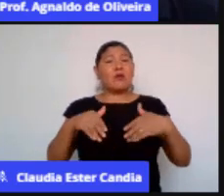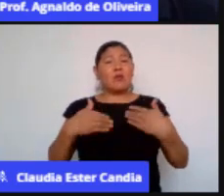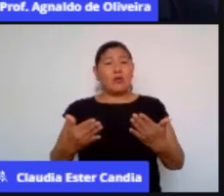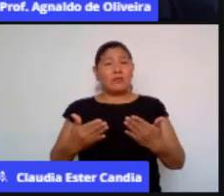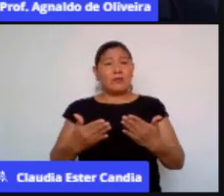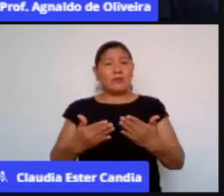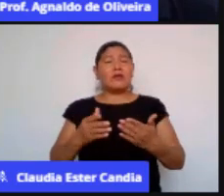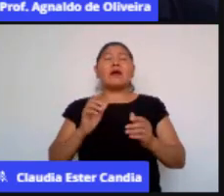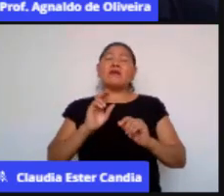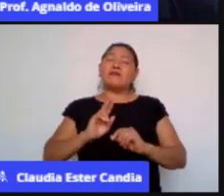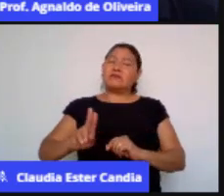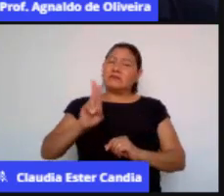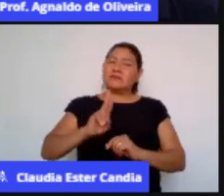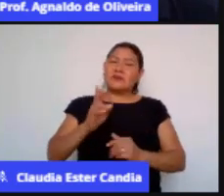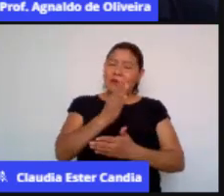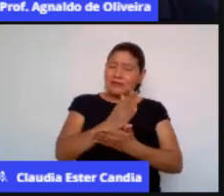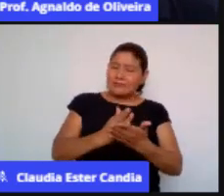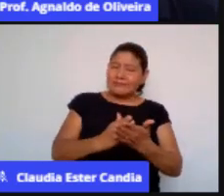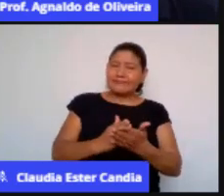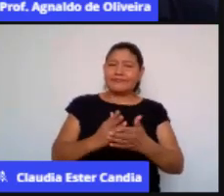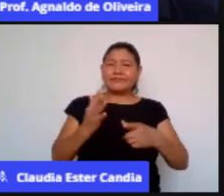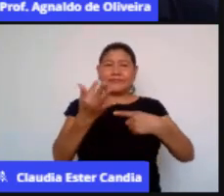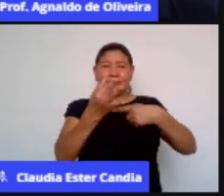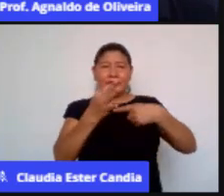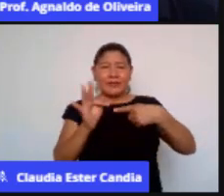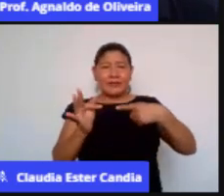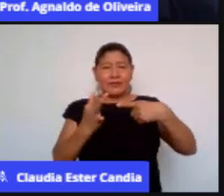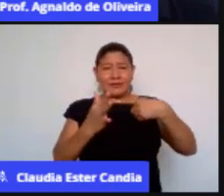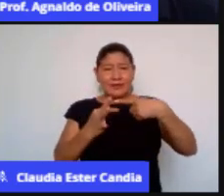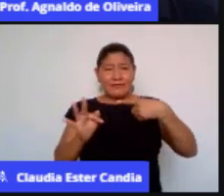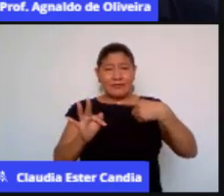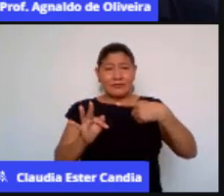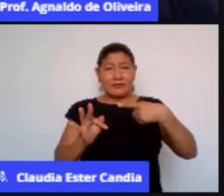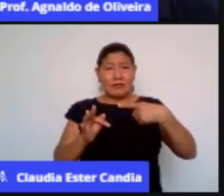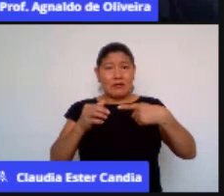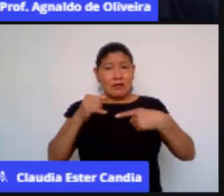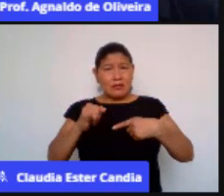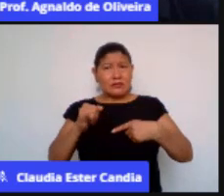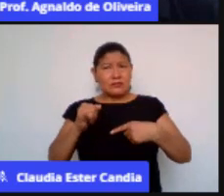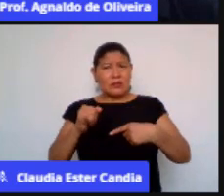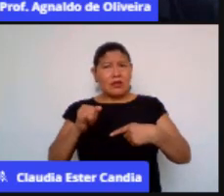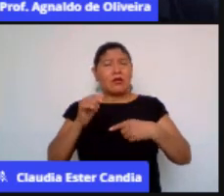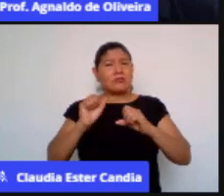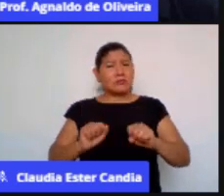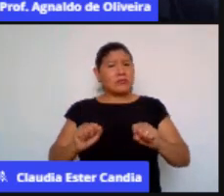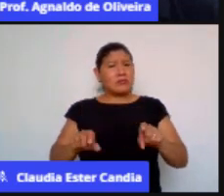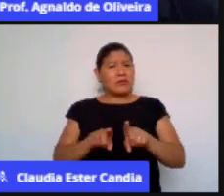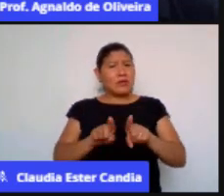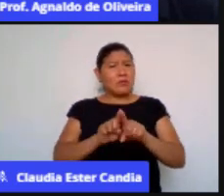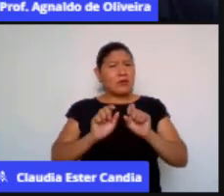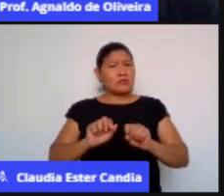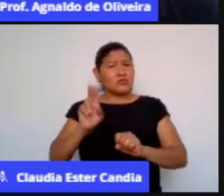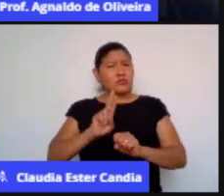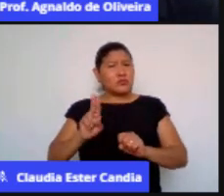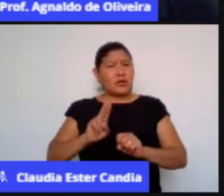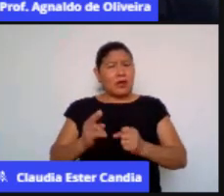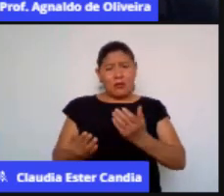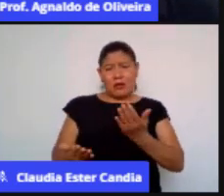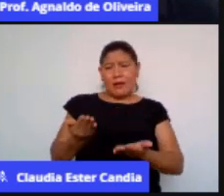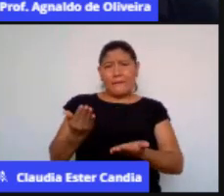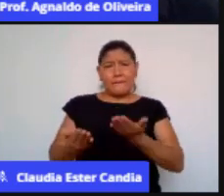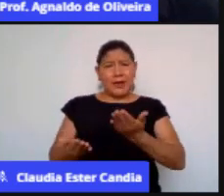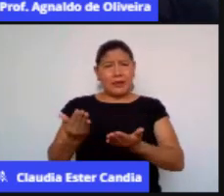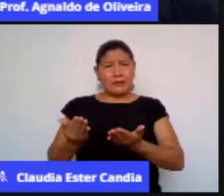em terças partes, não, né, em quintas partes, e aí se eu tivesse uma balança de precisão, será que esses pedacinhos, né, teriam